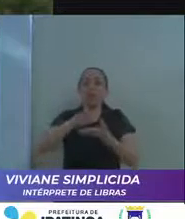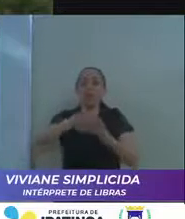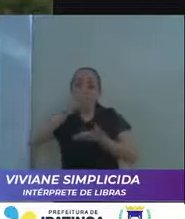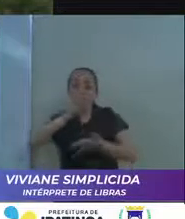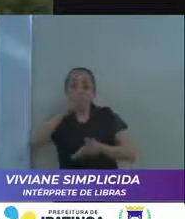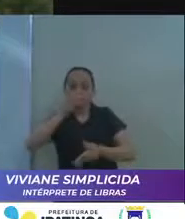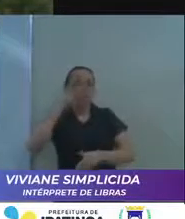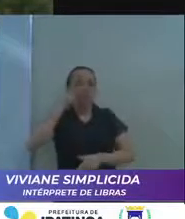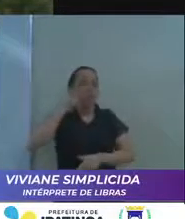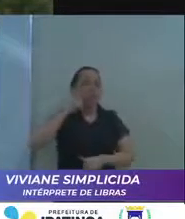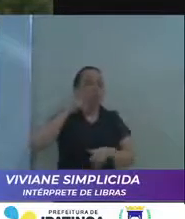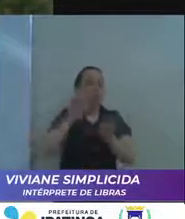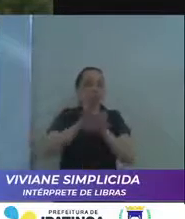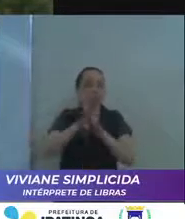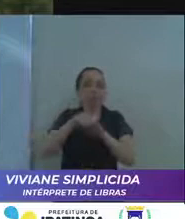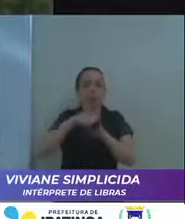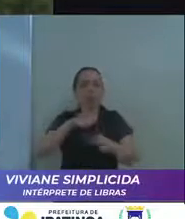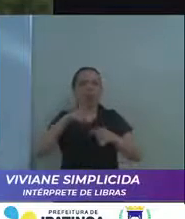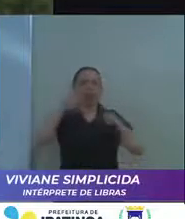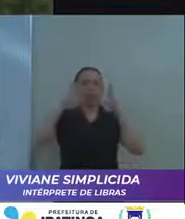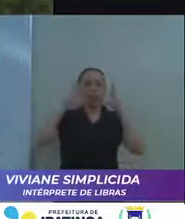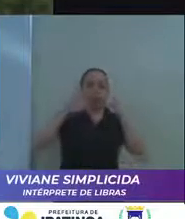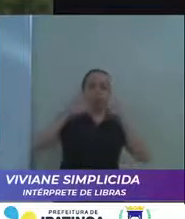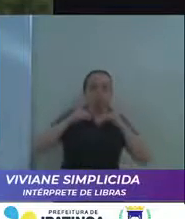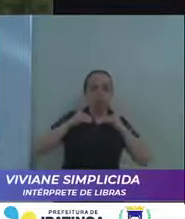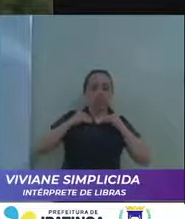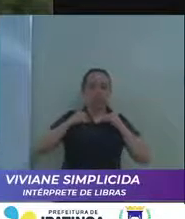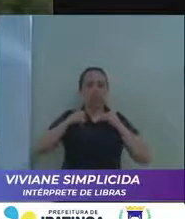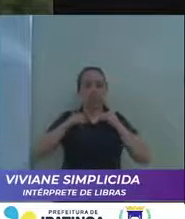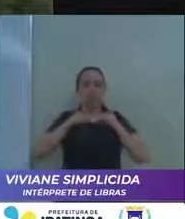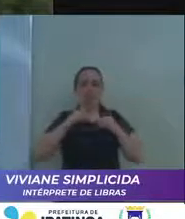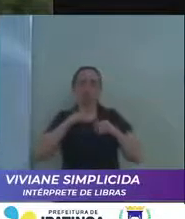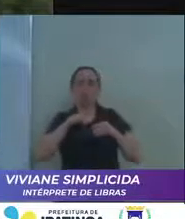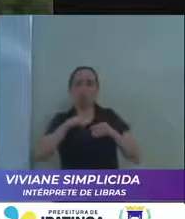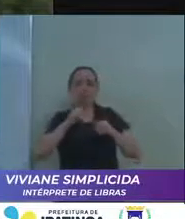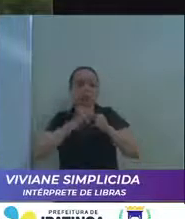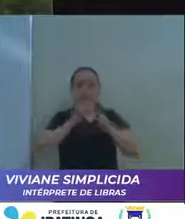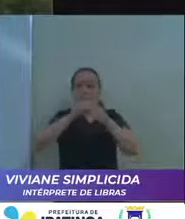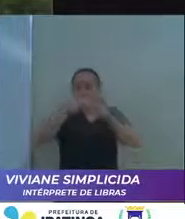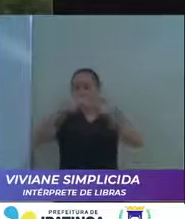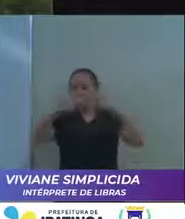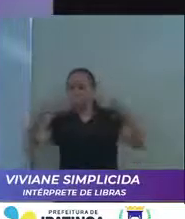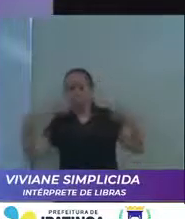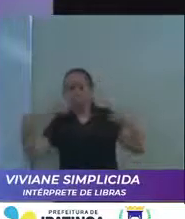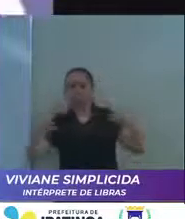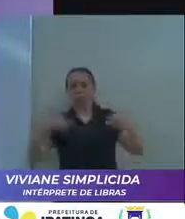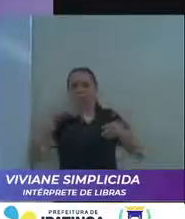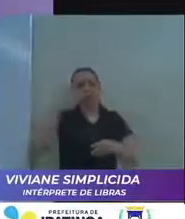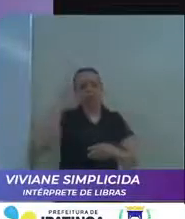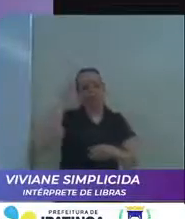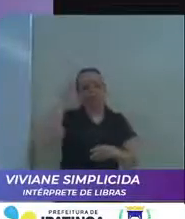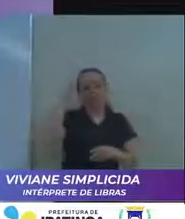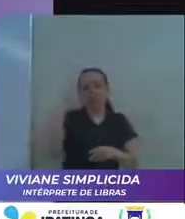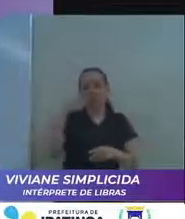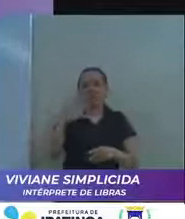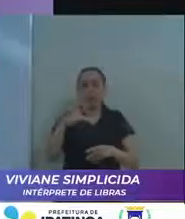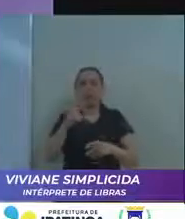vez, tem efeito analgésico, o que faz com que você cometa abusos vocais sem que perceba.